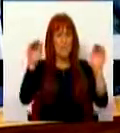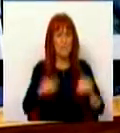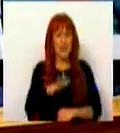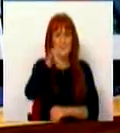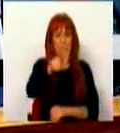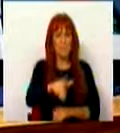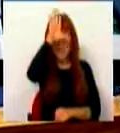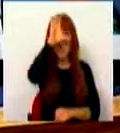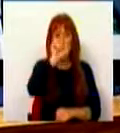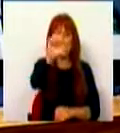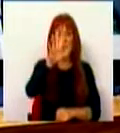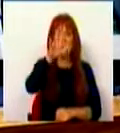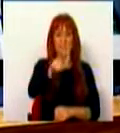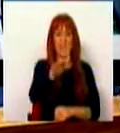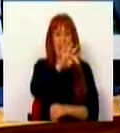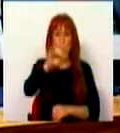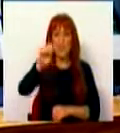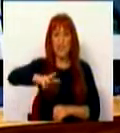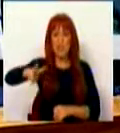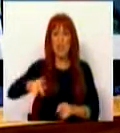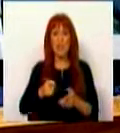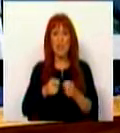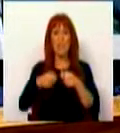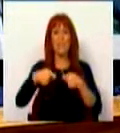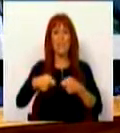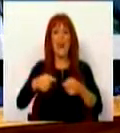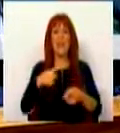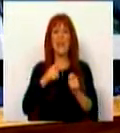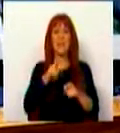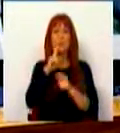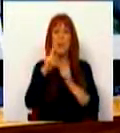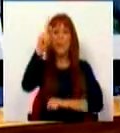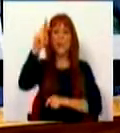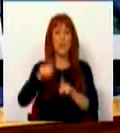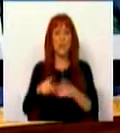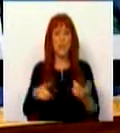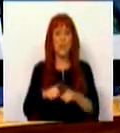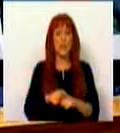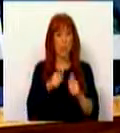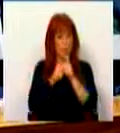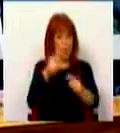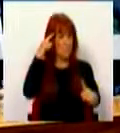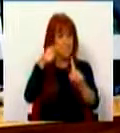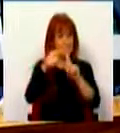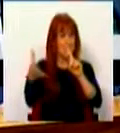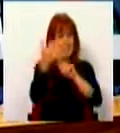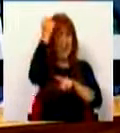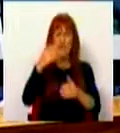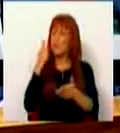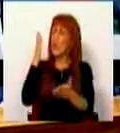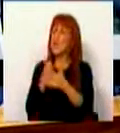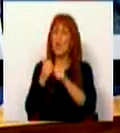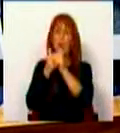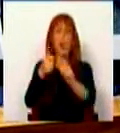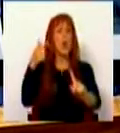1.400 milhões de euros de despesa com juros. Foi o cumprir as metas, mas não foi apenas cumprir